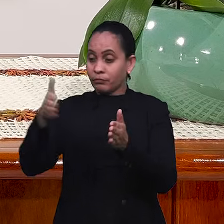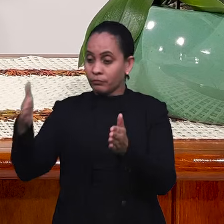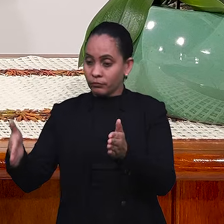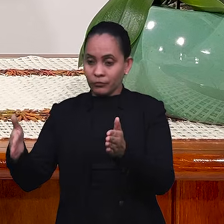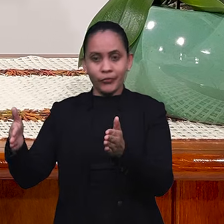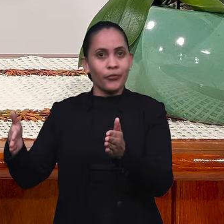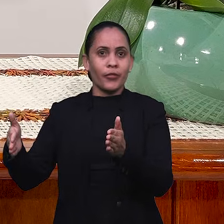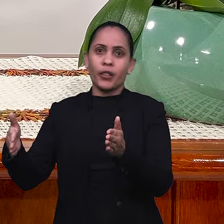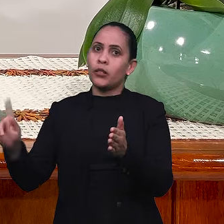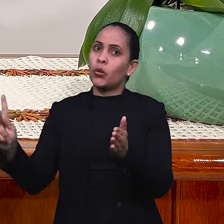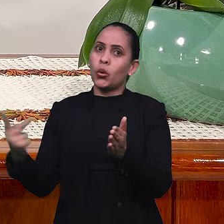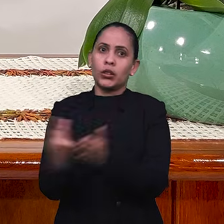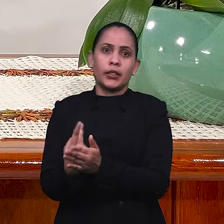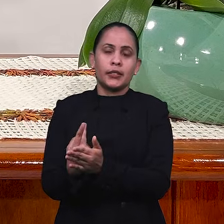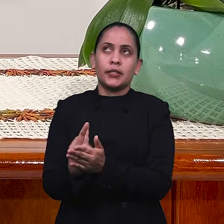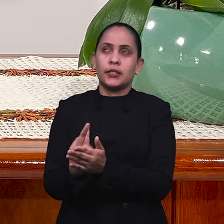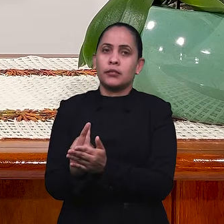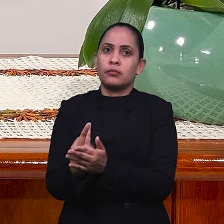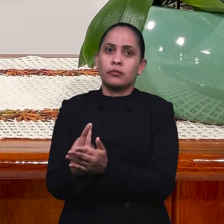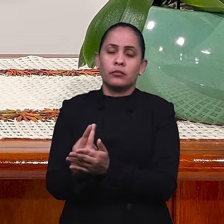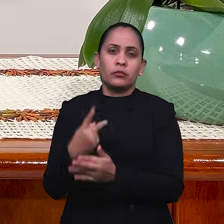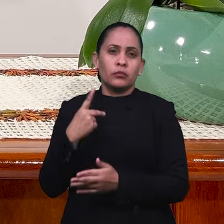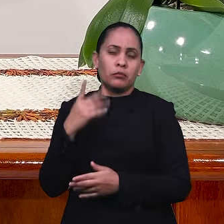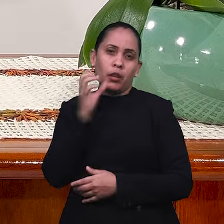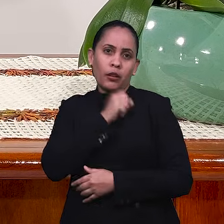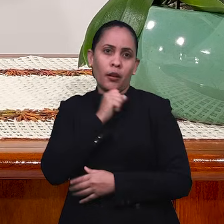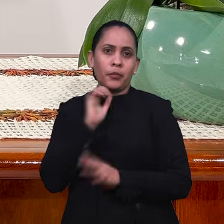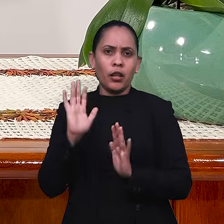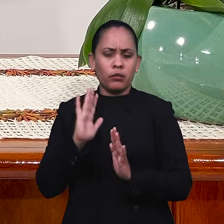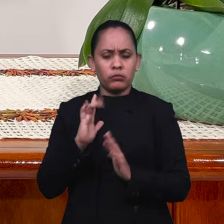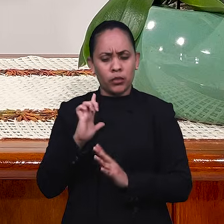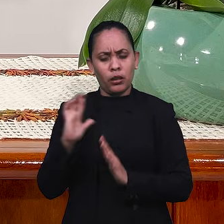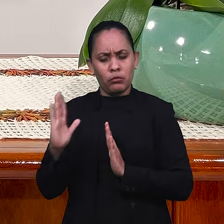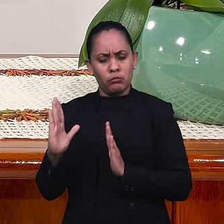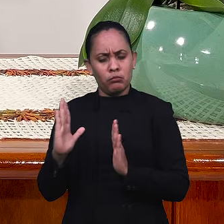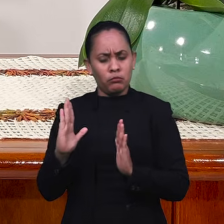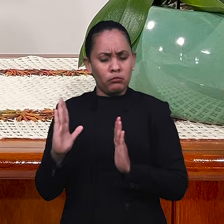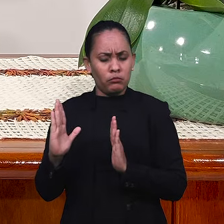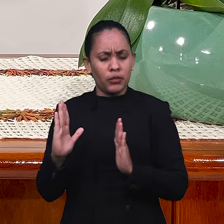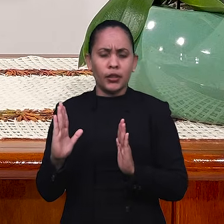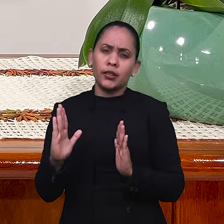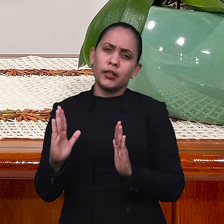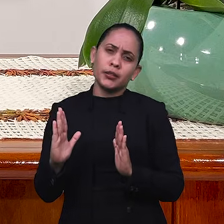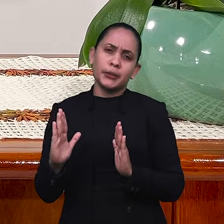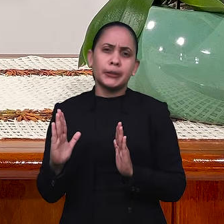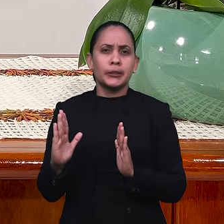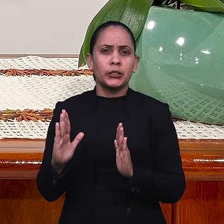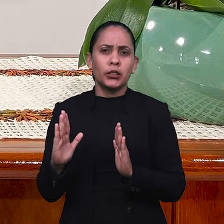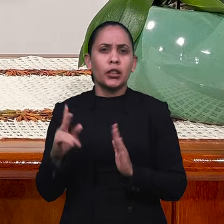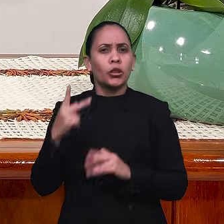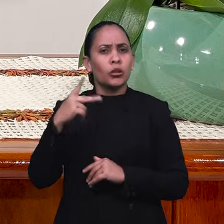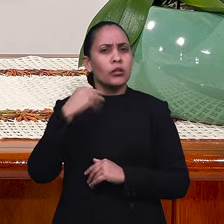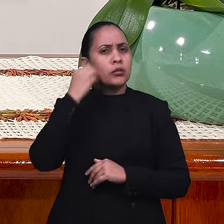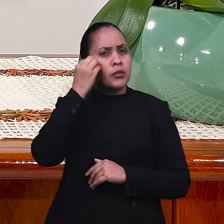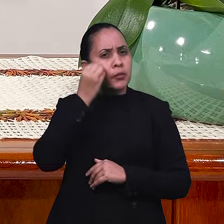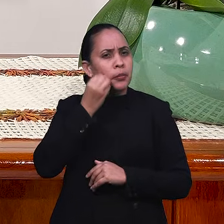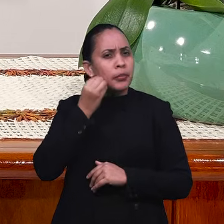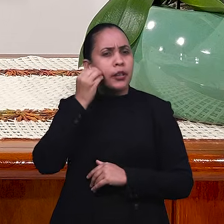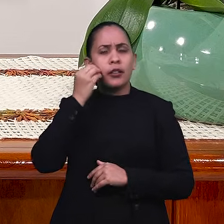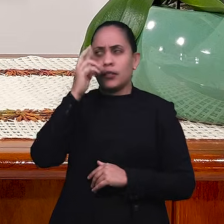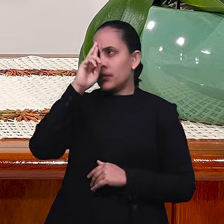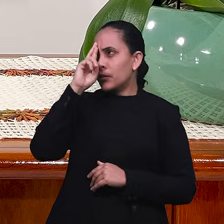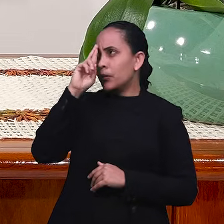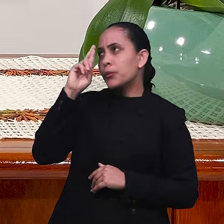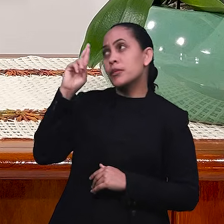coisas não acontecem da noite para o dia. Tem aquele período que você tem ali a sua experiência com o